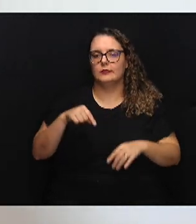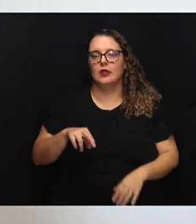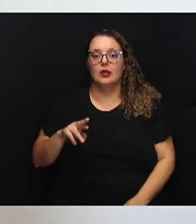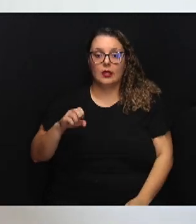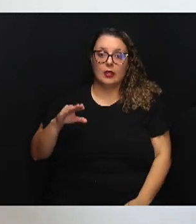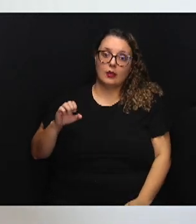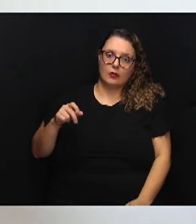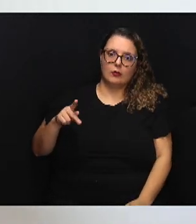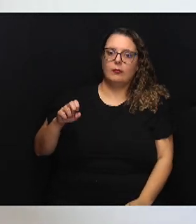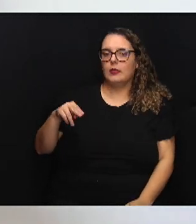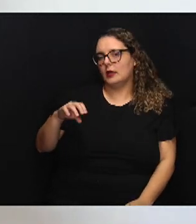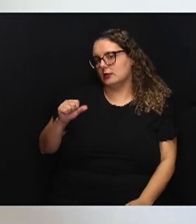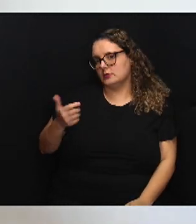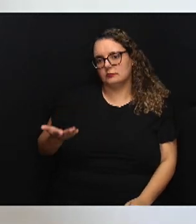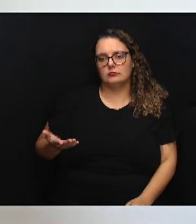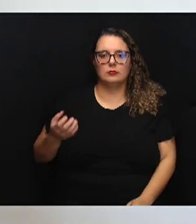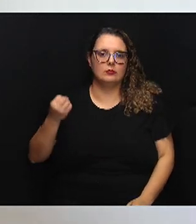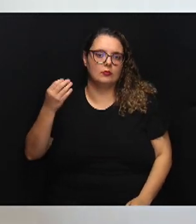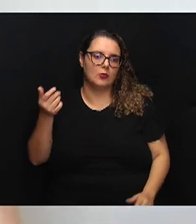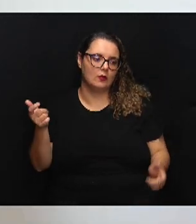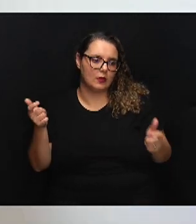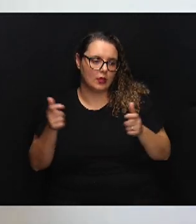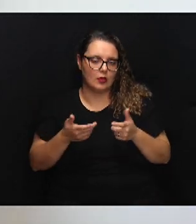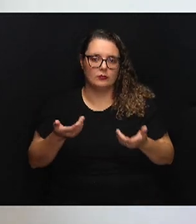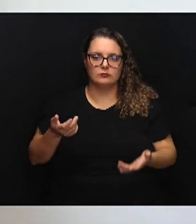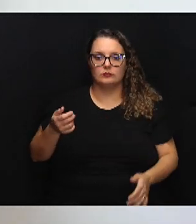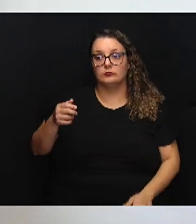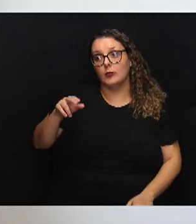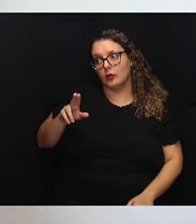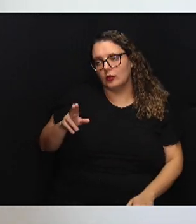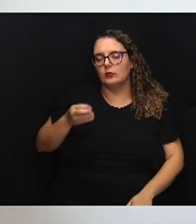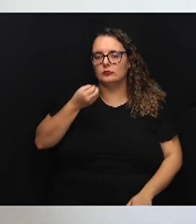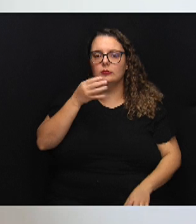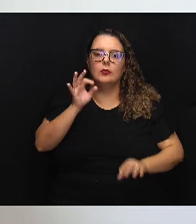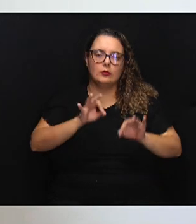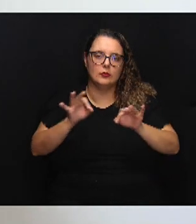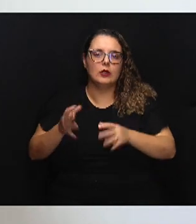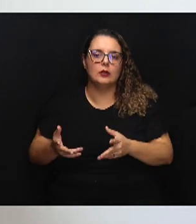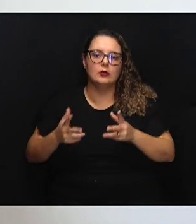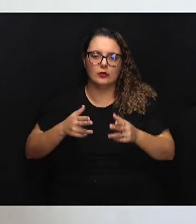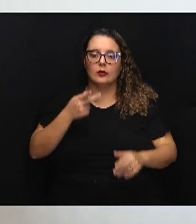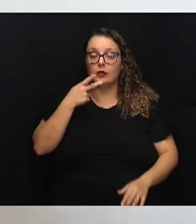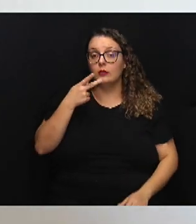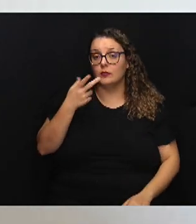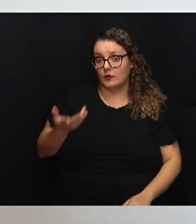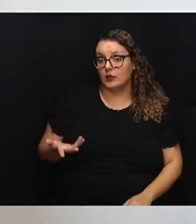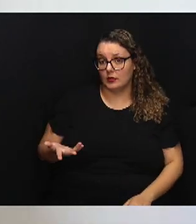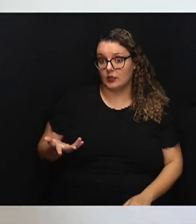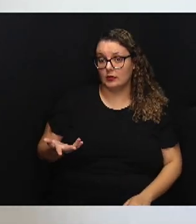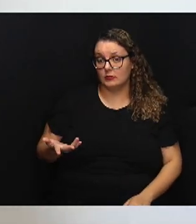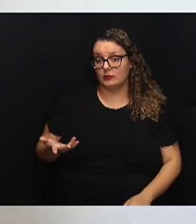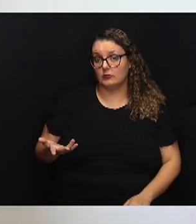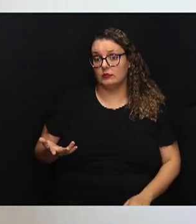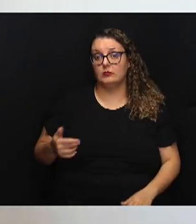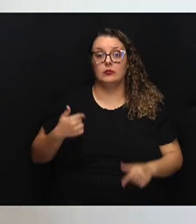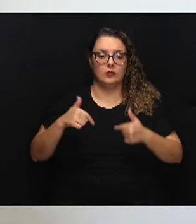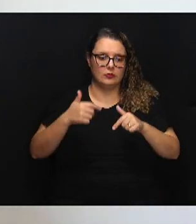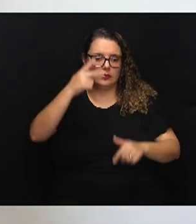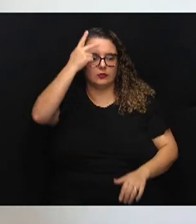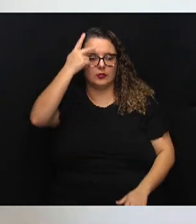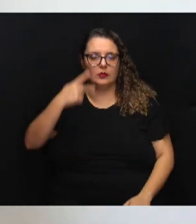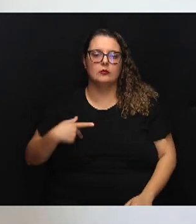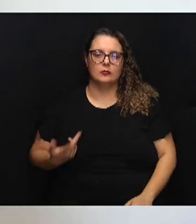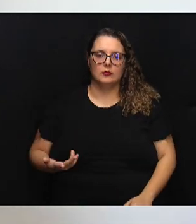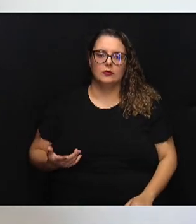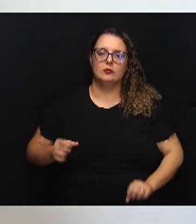né? Como seja uma viagem curtinha ou com bom planejamento, como já foi falado, pelo seu trabalho, pelo fruto do